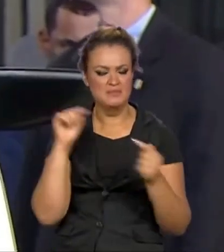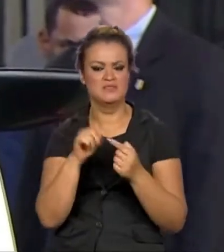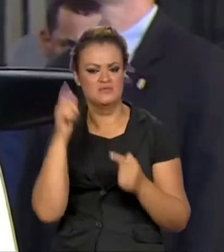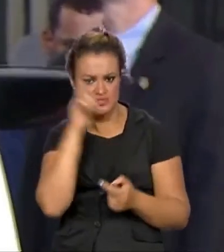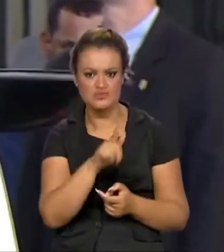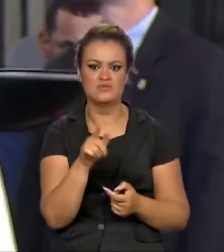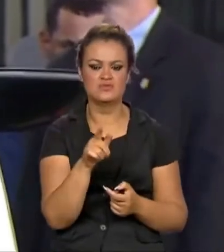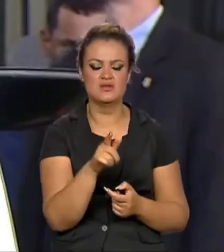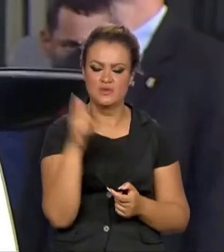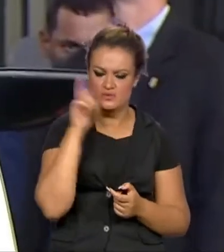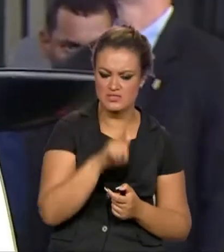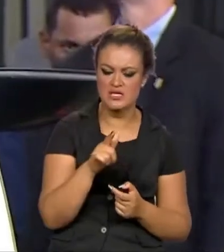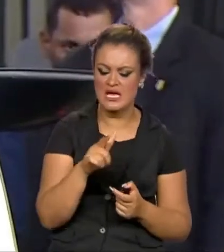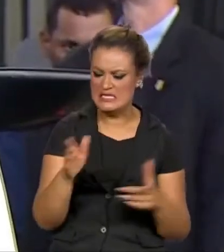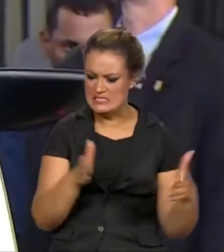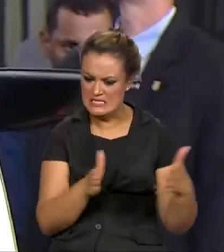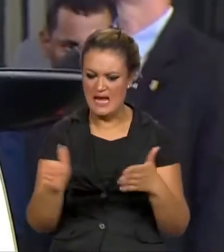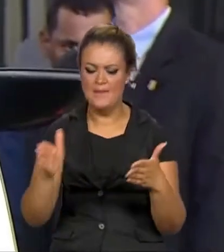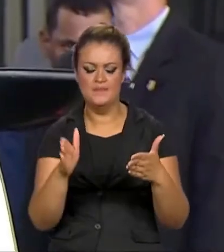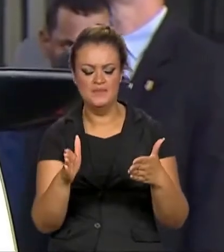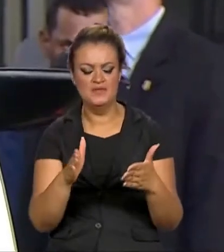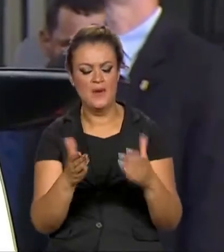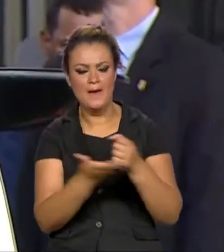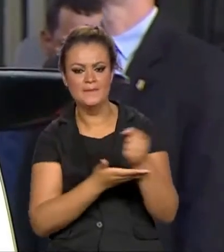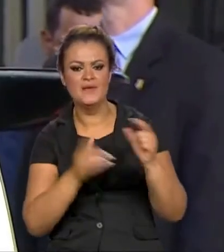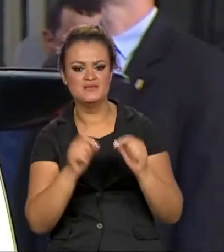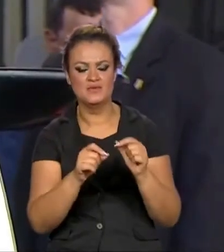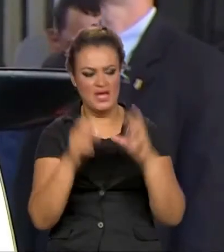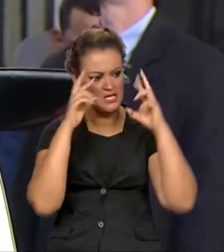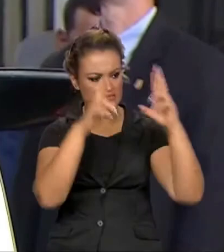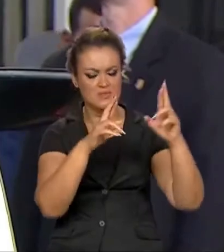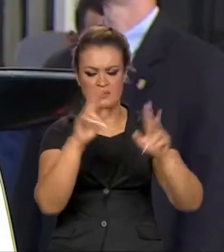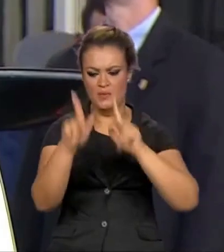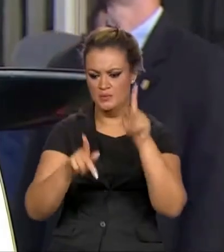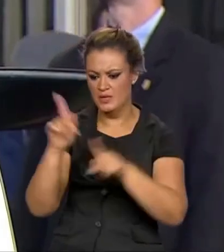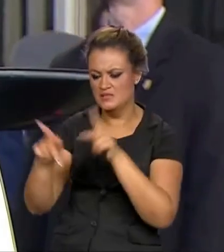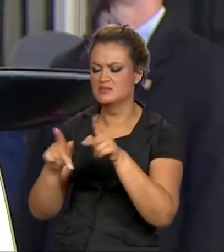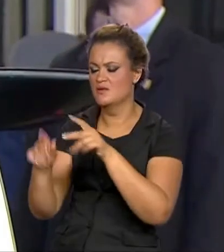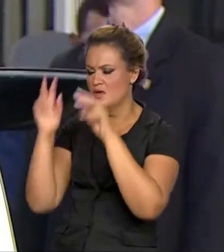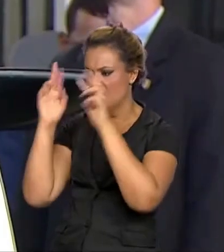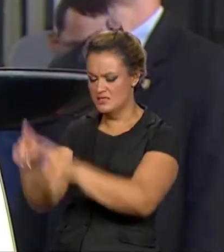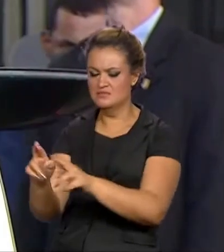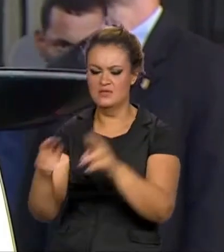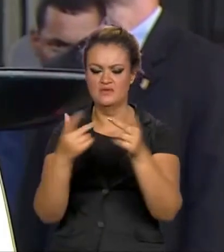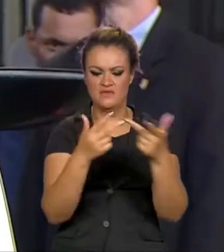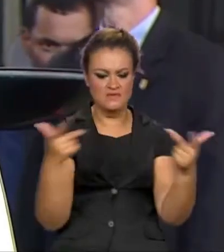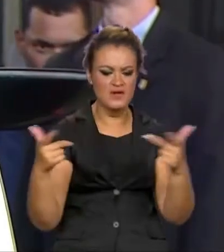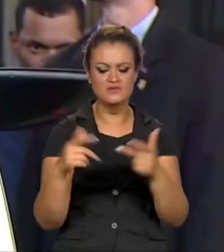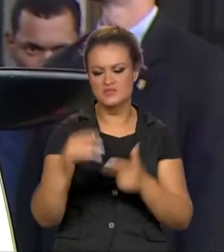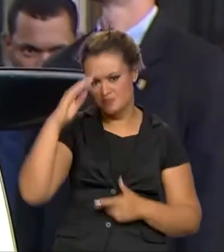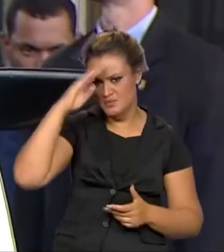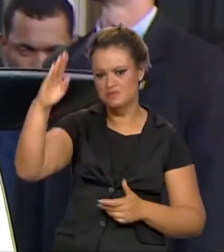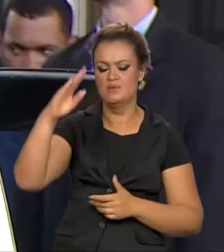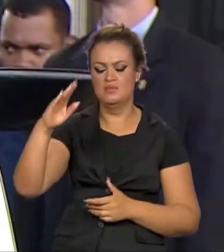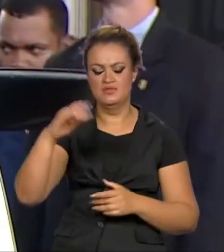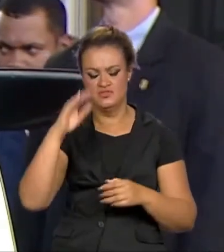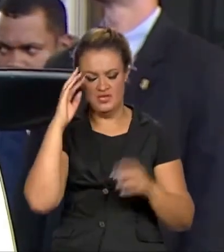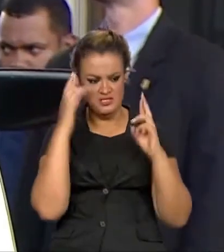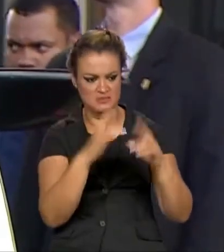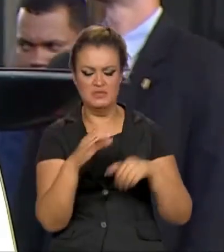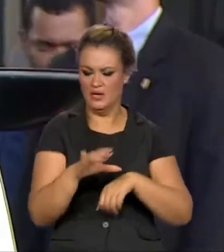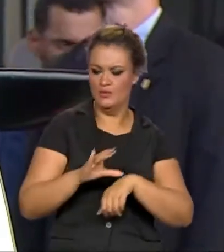Esses caminhos, balizados pelo respeito à população, às instituições e, sobretudo, à